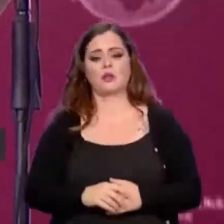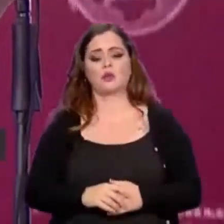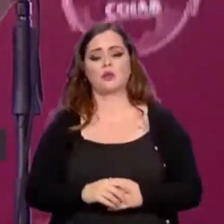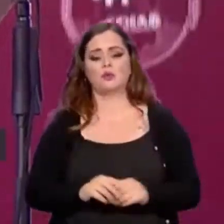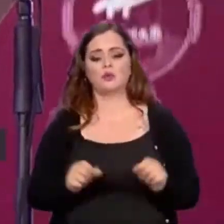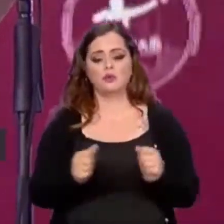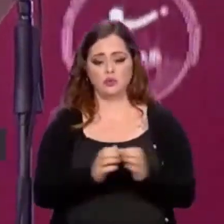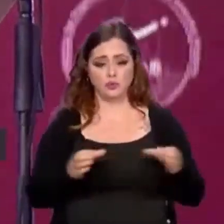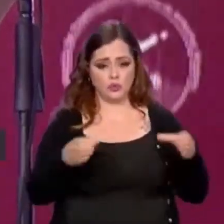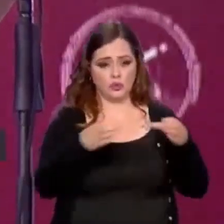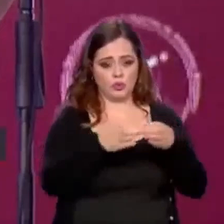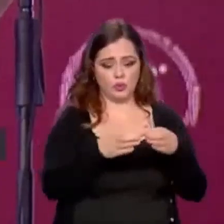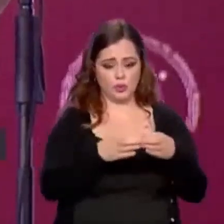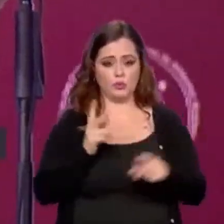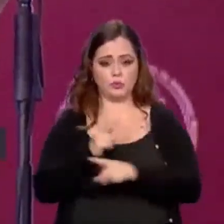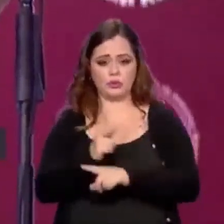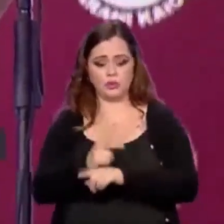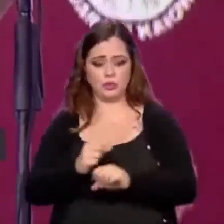interministerial permanente